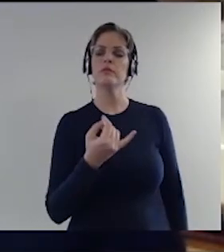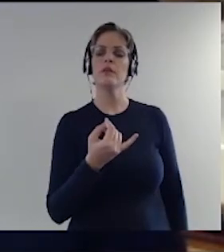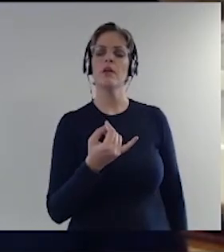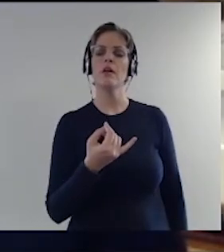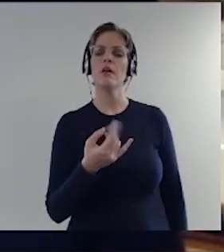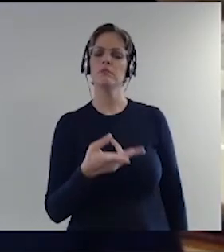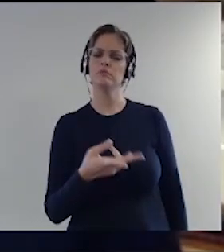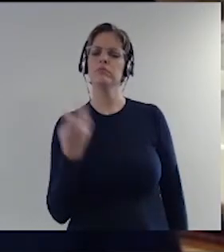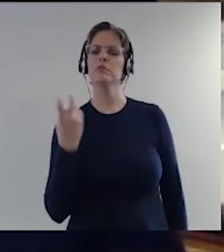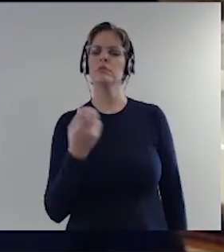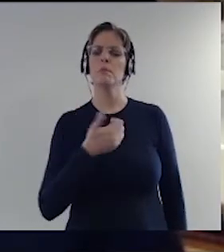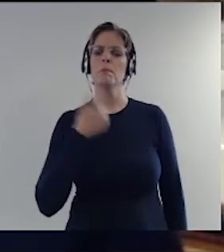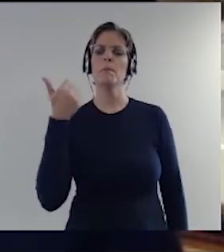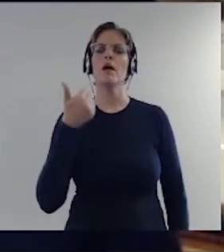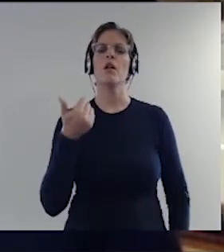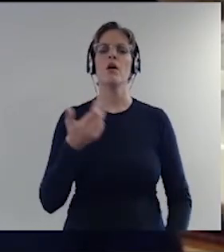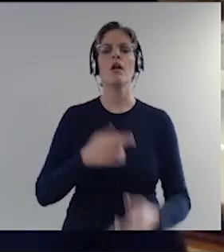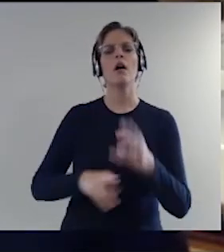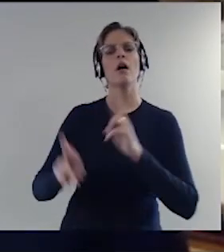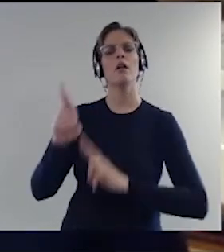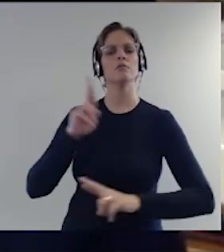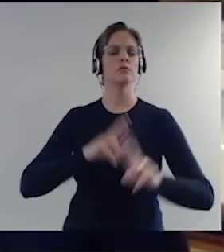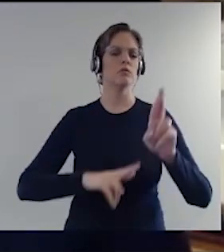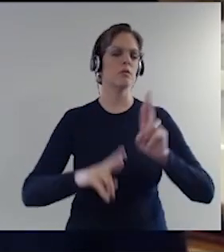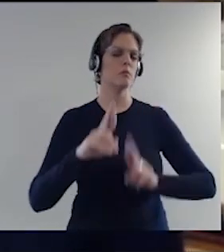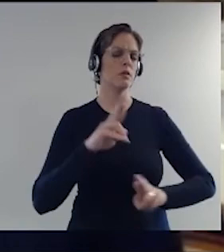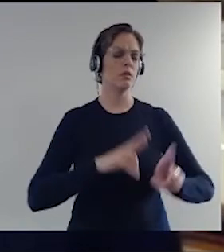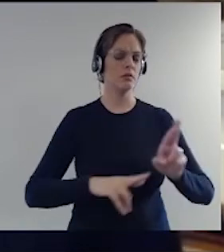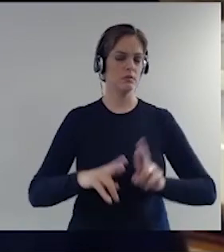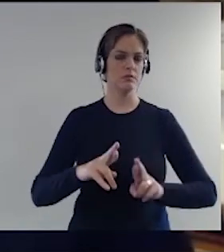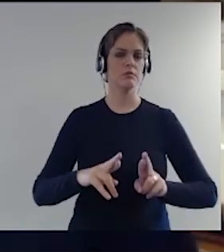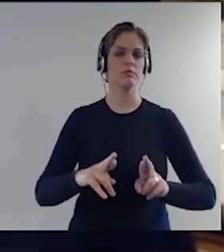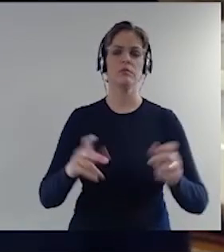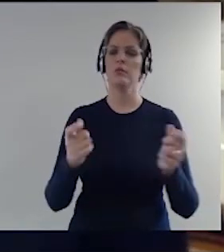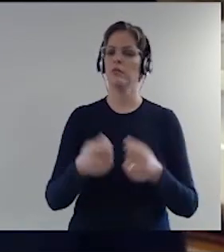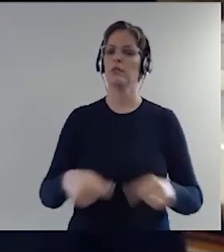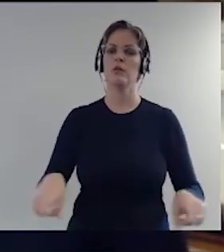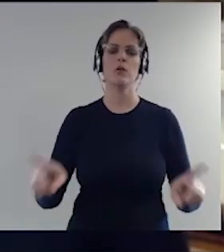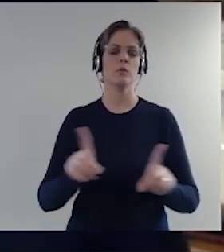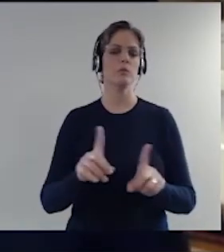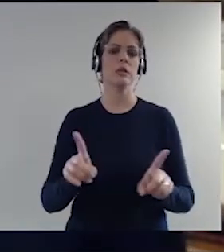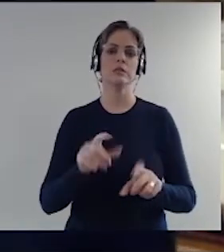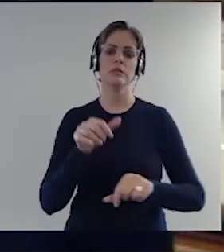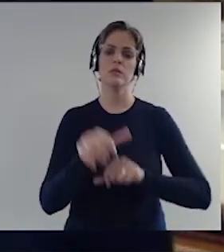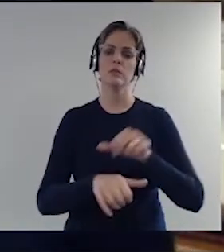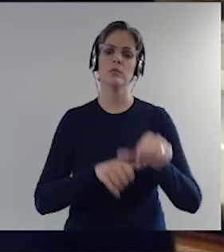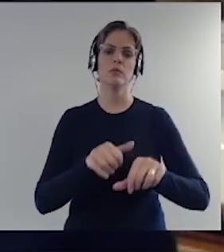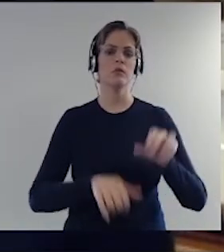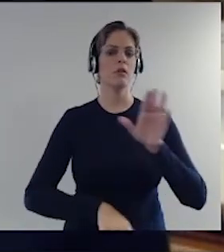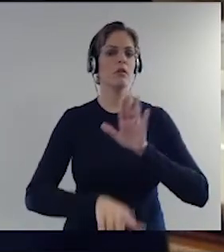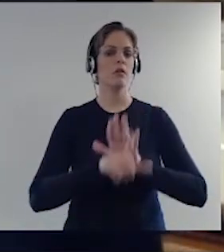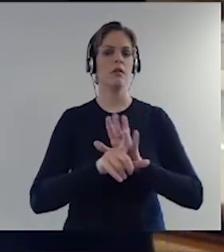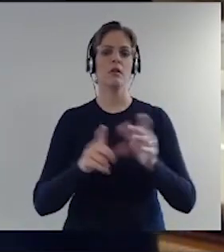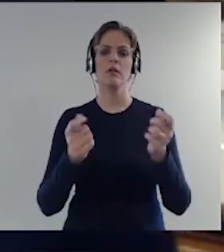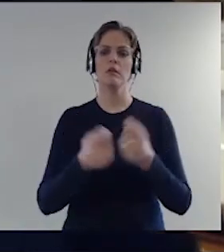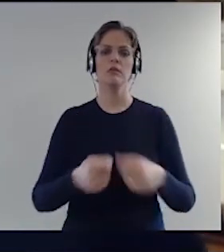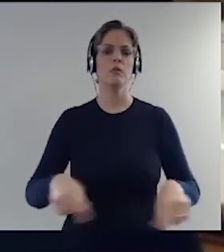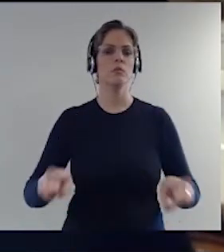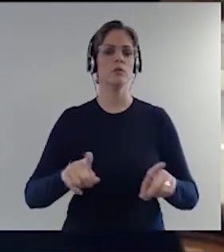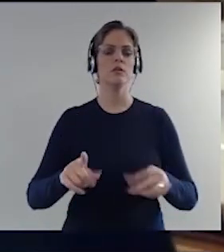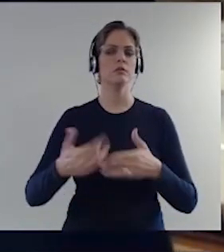nós melhoremos as nossas relações sem que institutos consagrados, sem que descobertas que